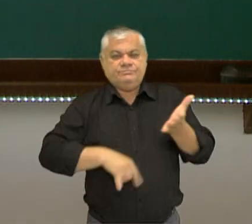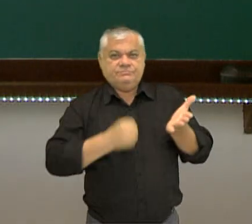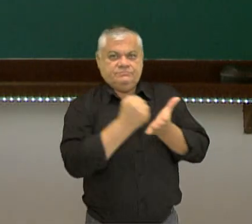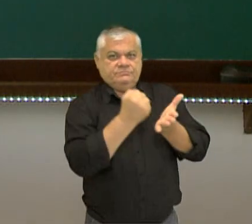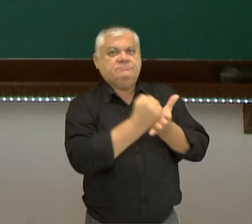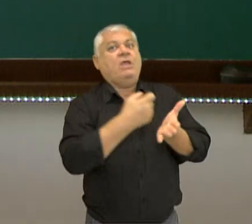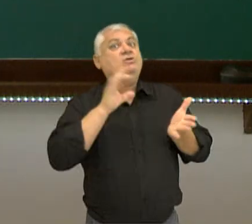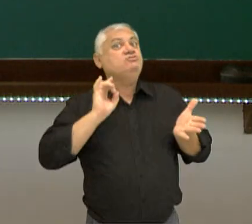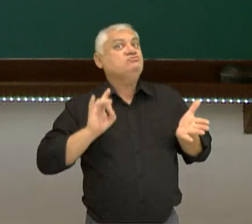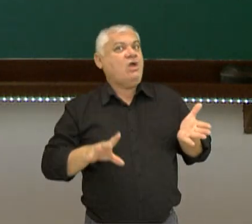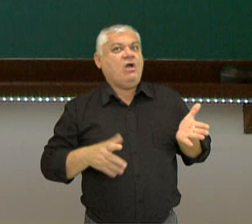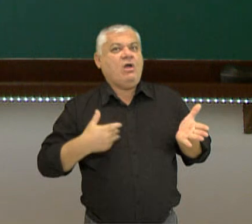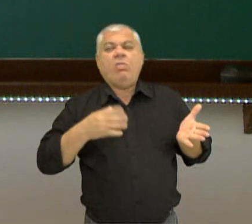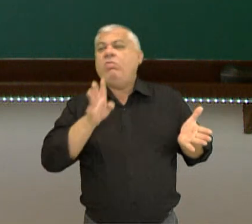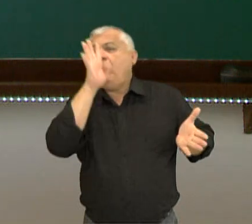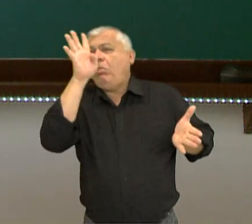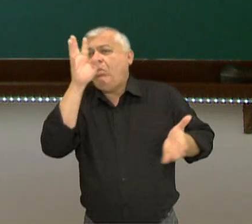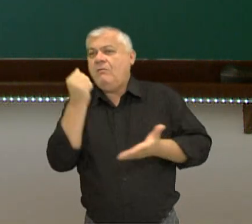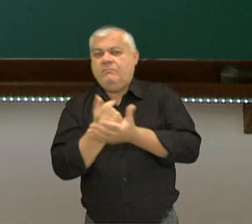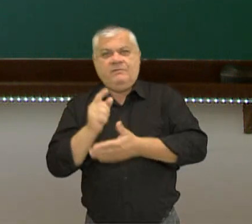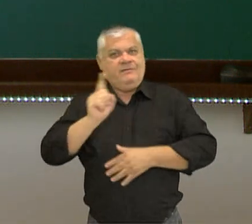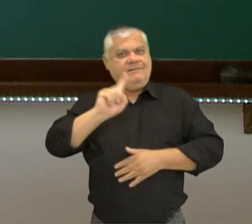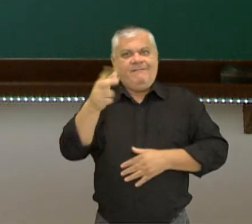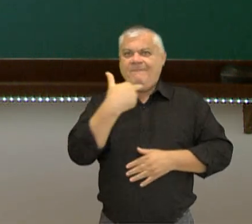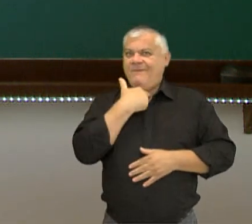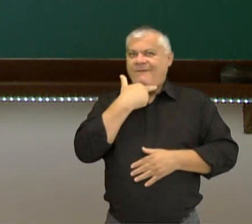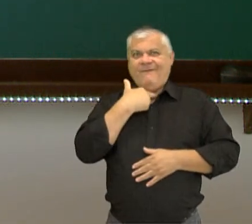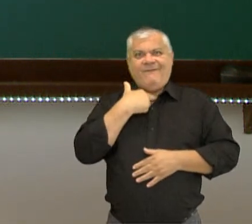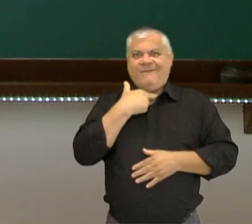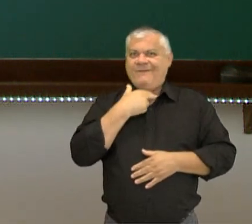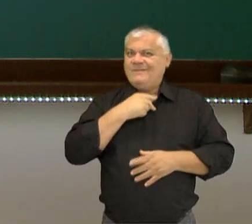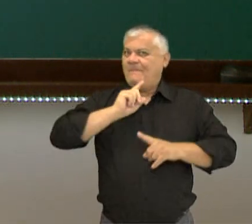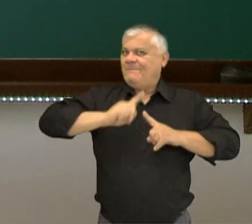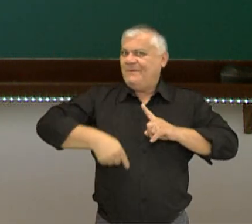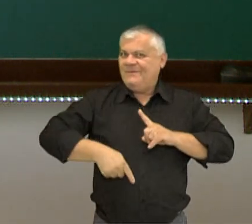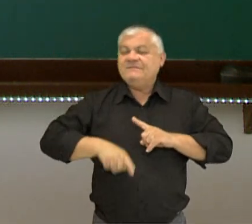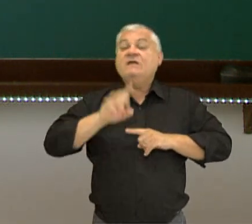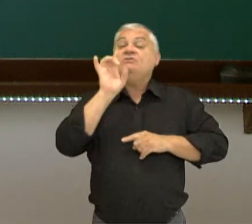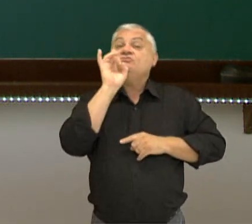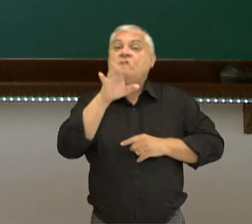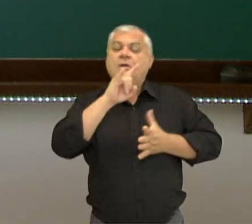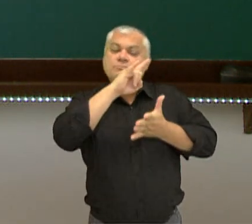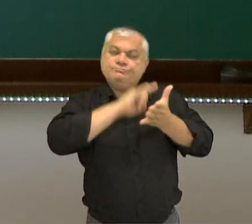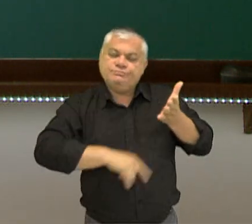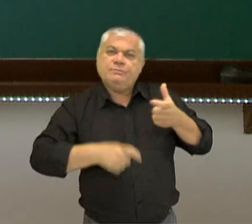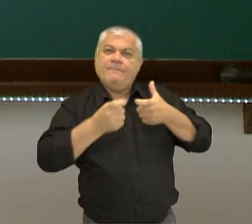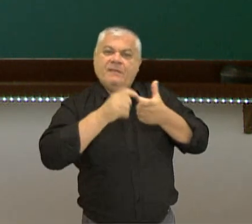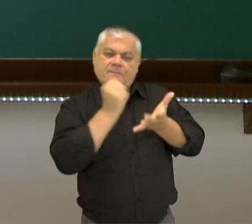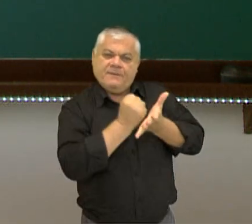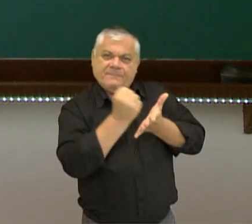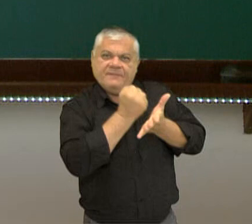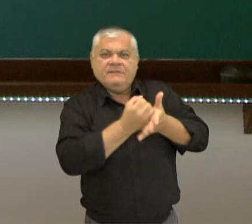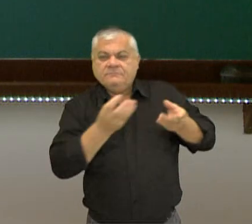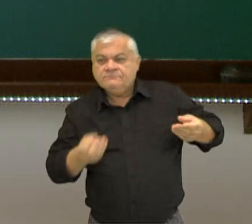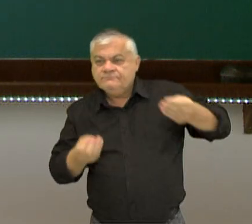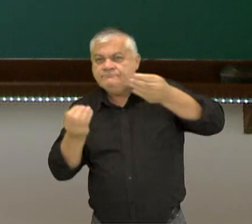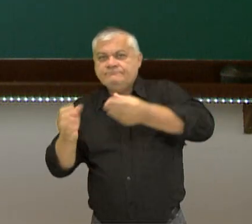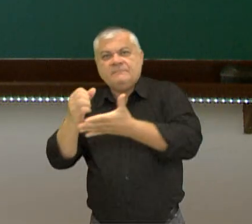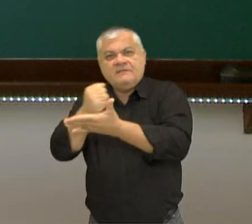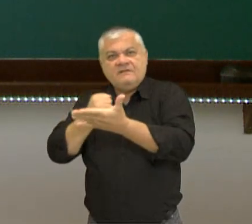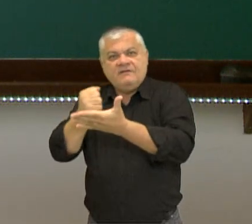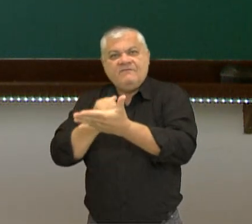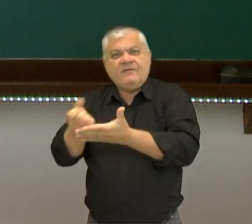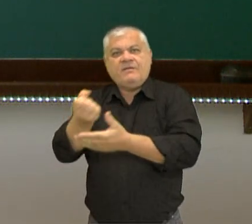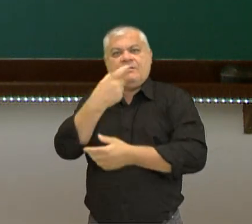receita médica, porque são controlados e eles só vão agir em caso de bactérias. Então é super